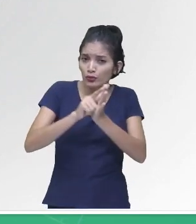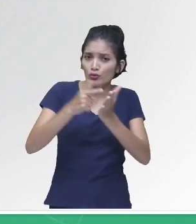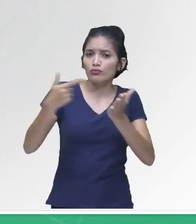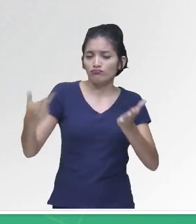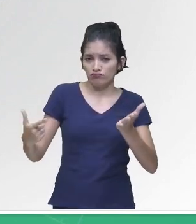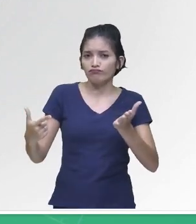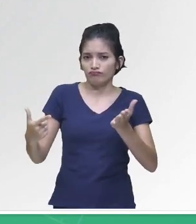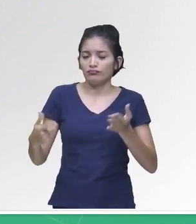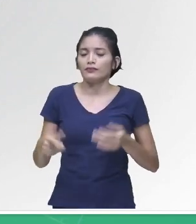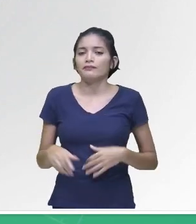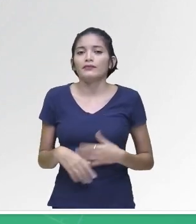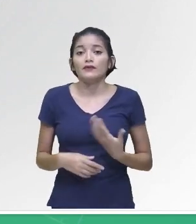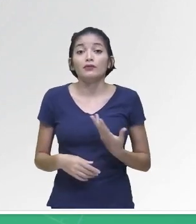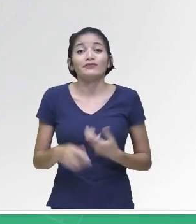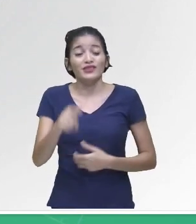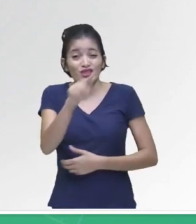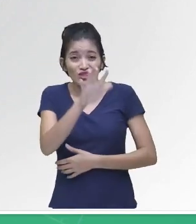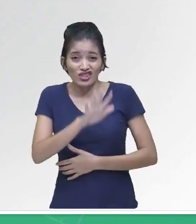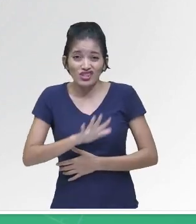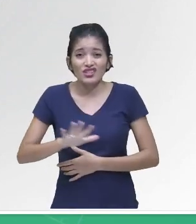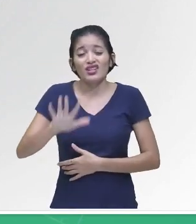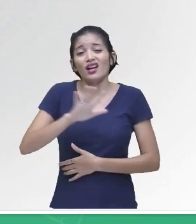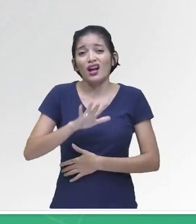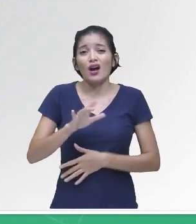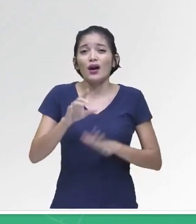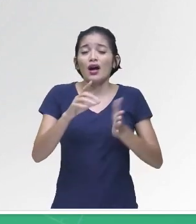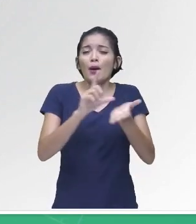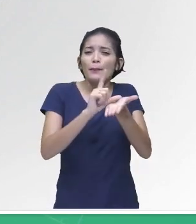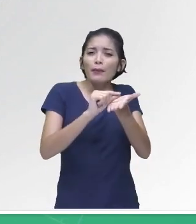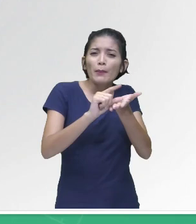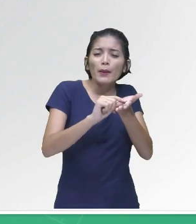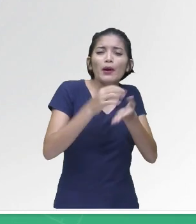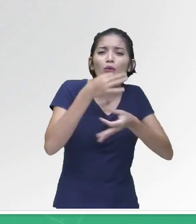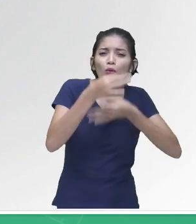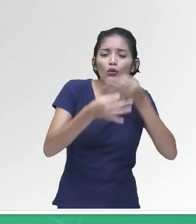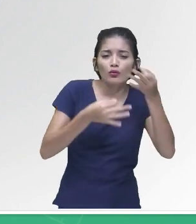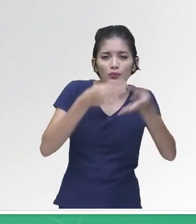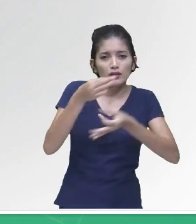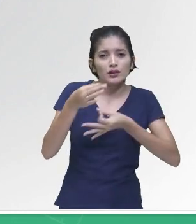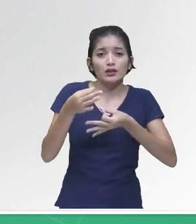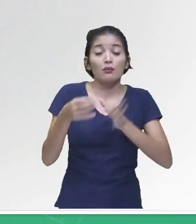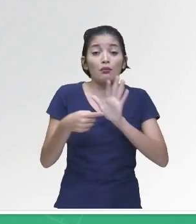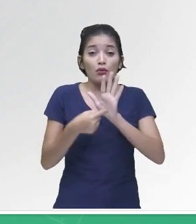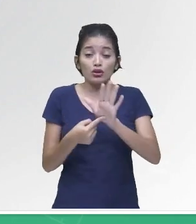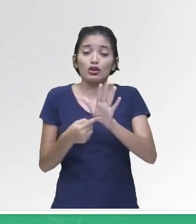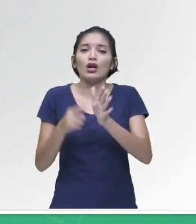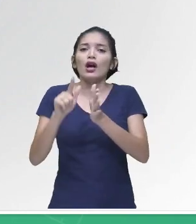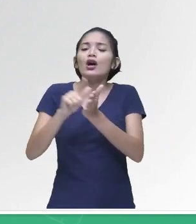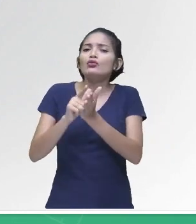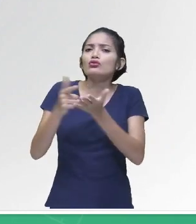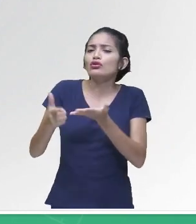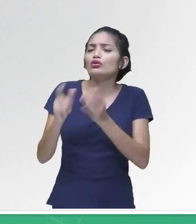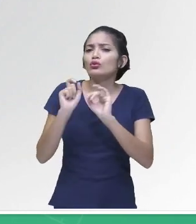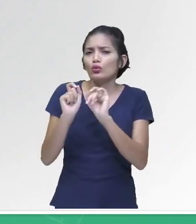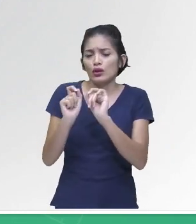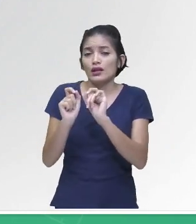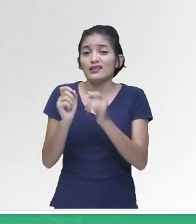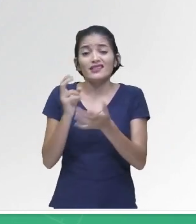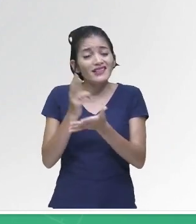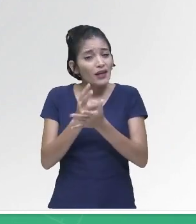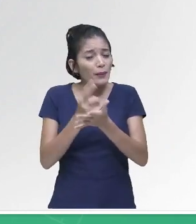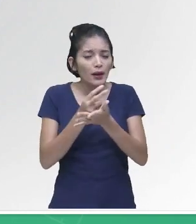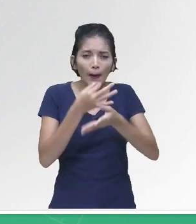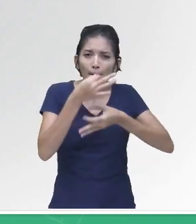né, em geral, o artigo de opinião, ele vai trazer aí o aspecto jornalístico no sentido de que ele vai sempre